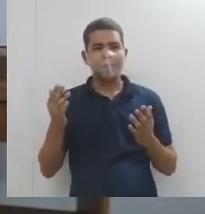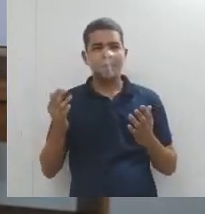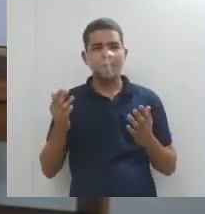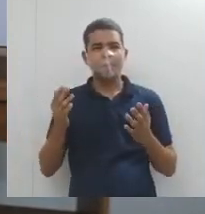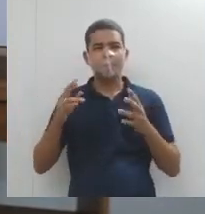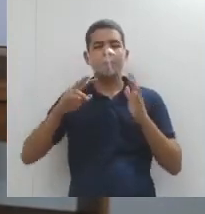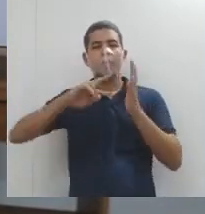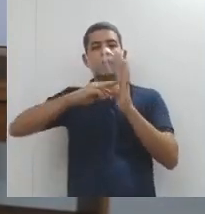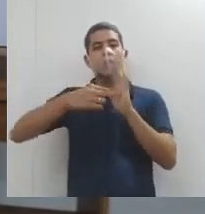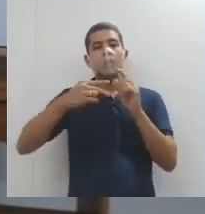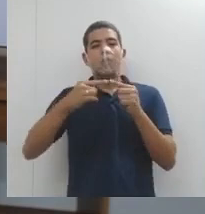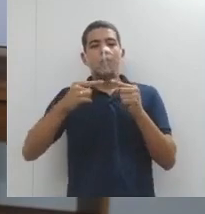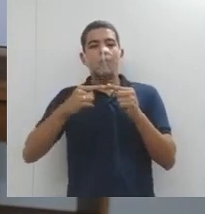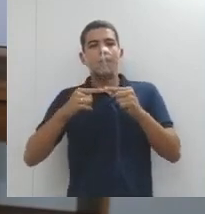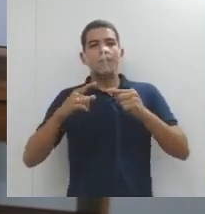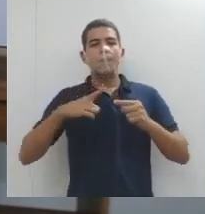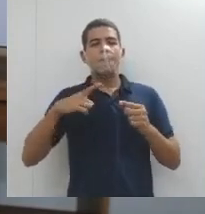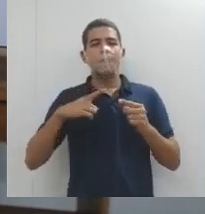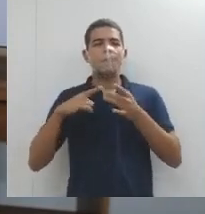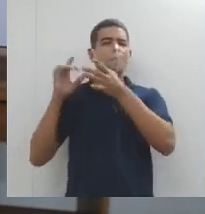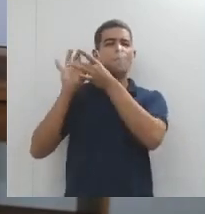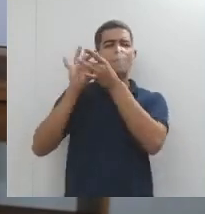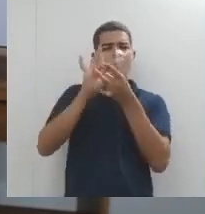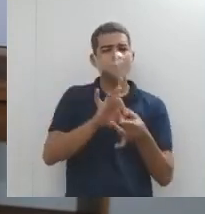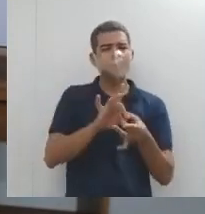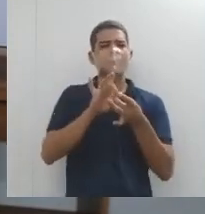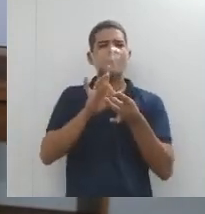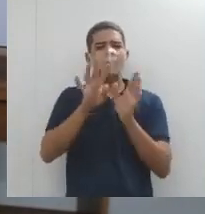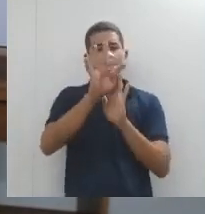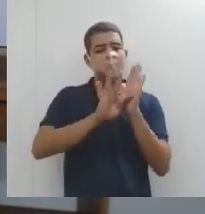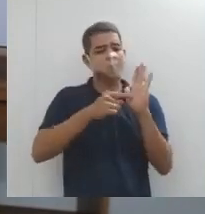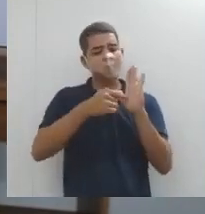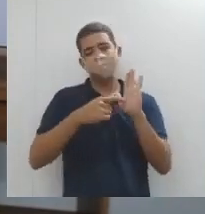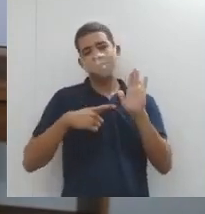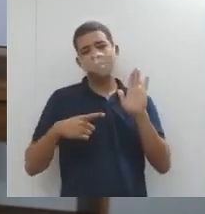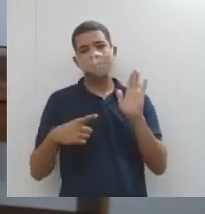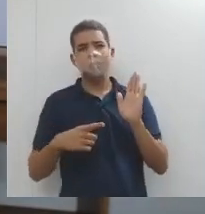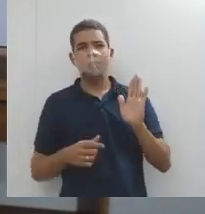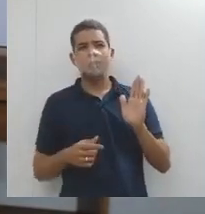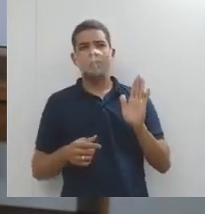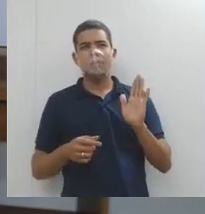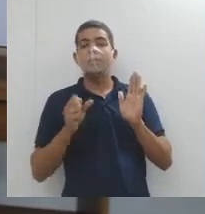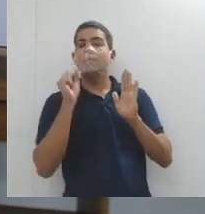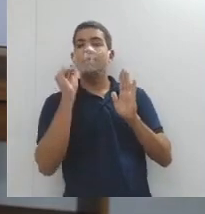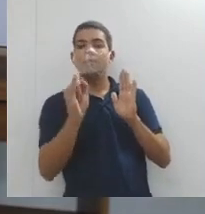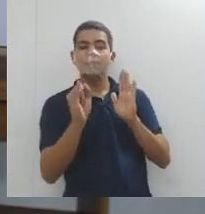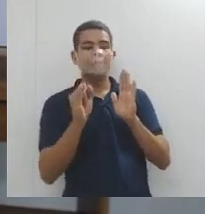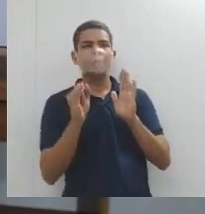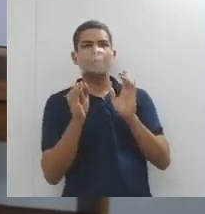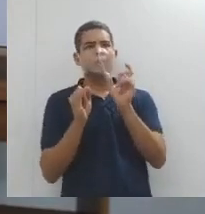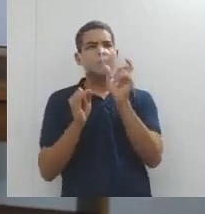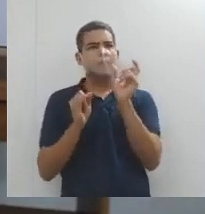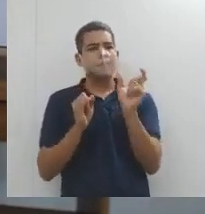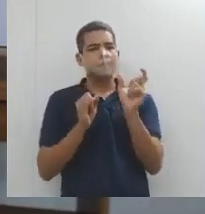que esses complementos eles entram nas orações, tá? Se eu retiro